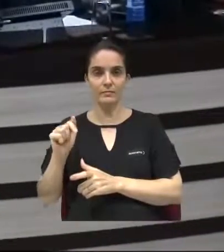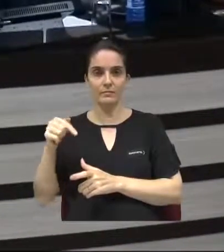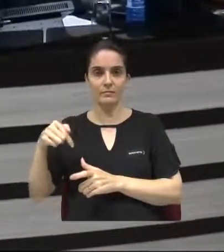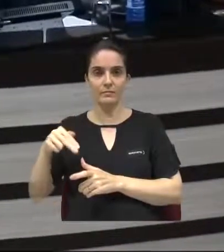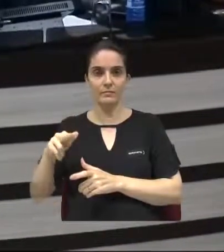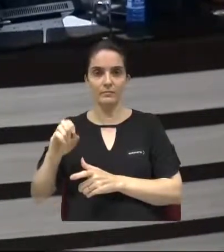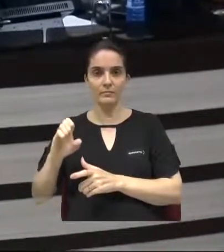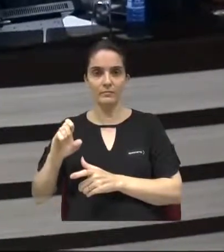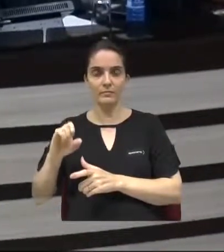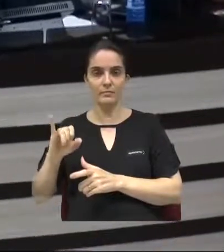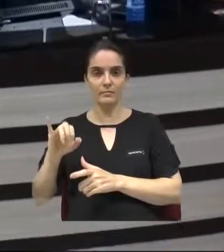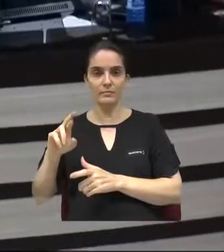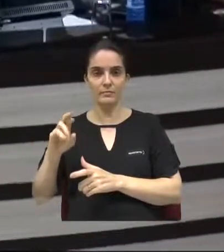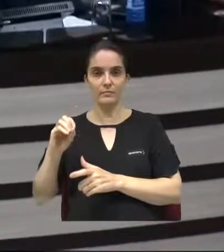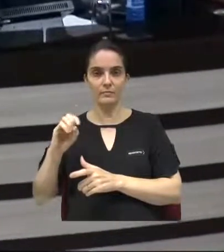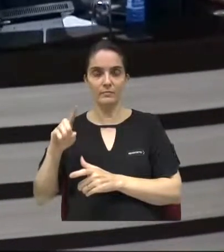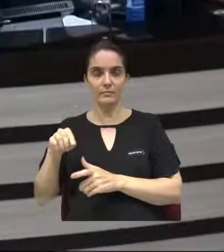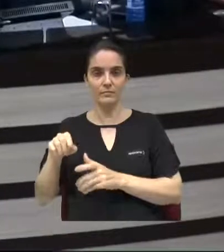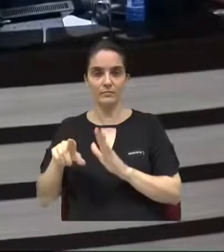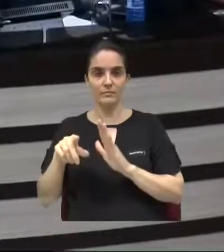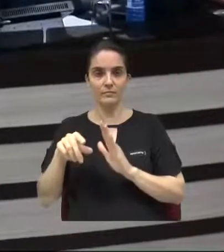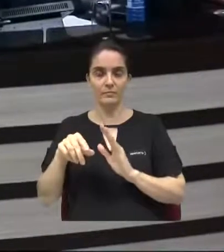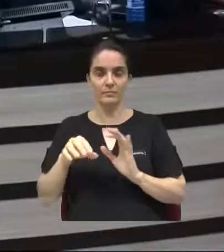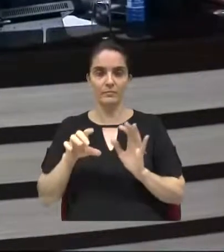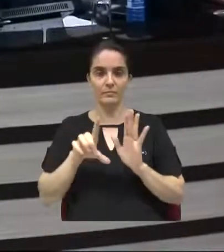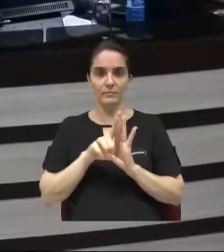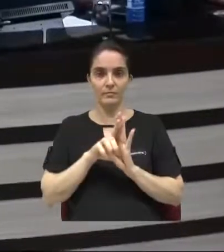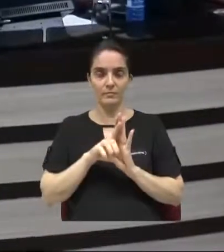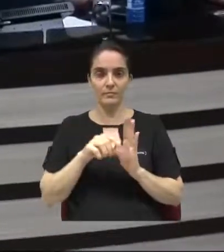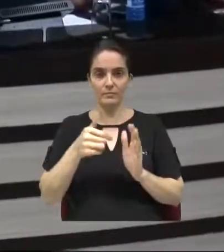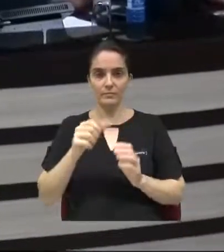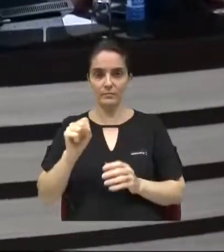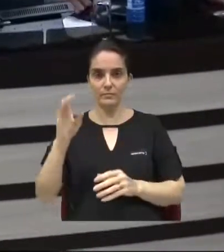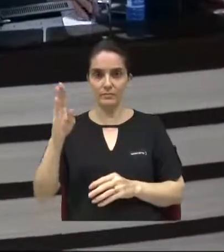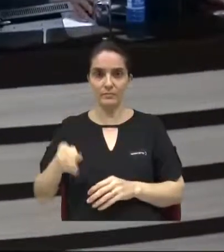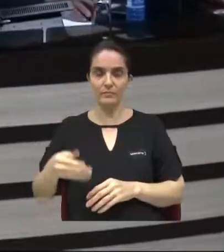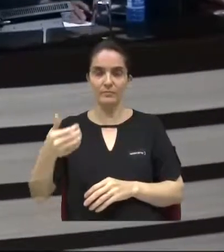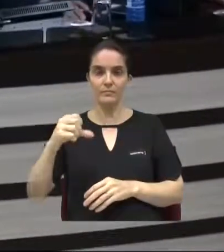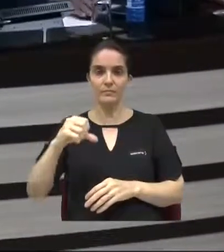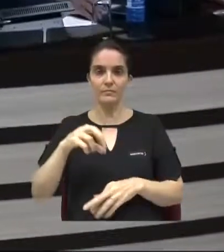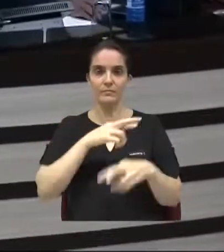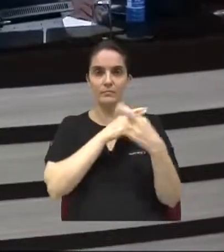providências. Projeto de lei número 18/2019, autoria Wagner Barbosa.